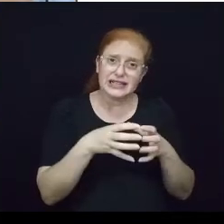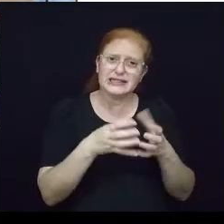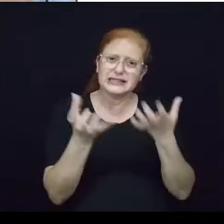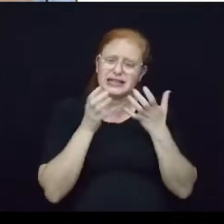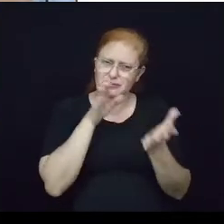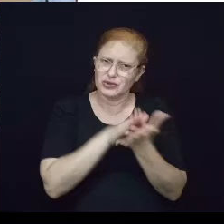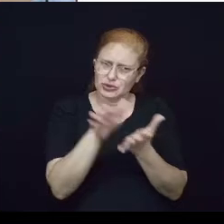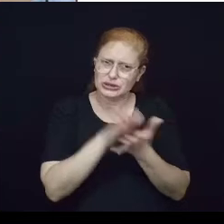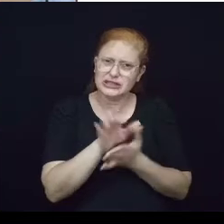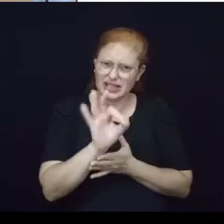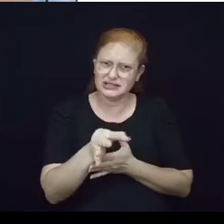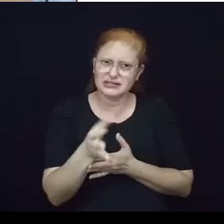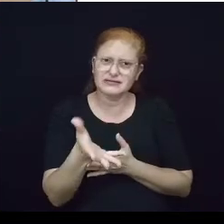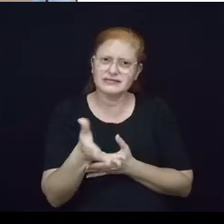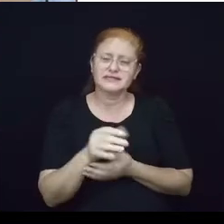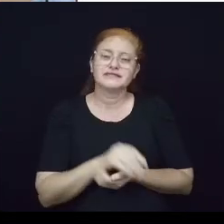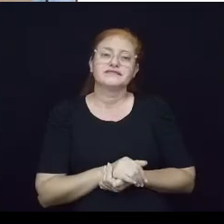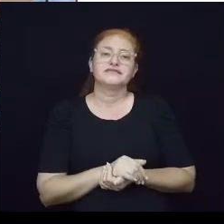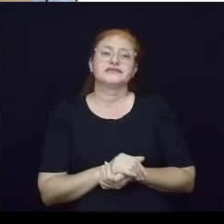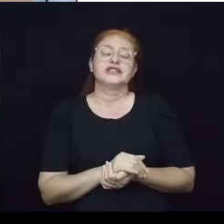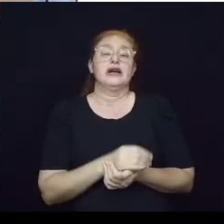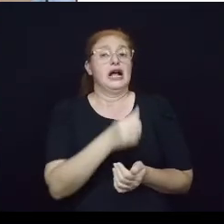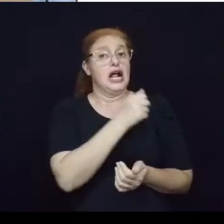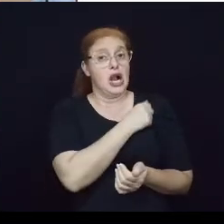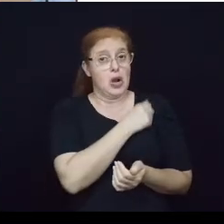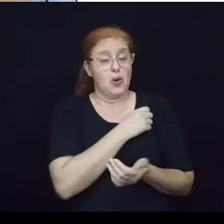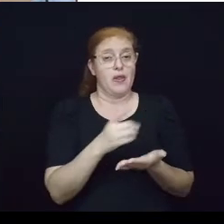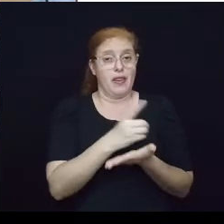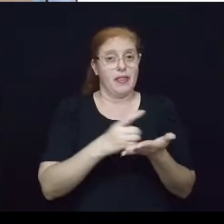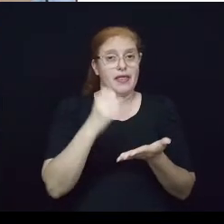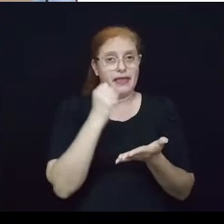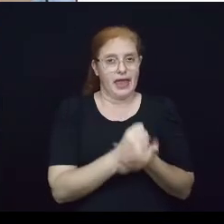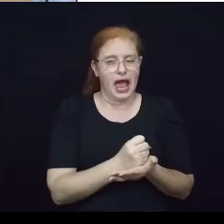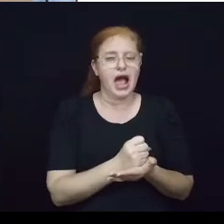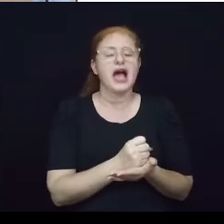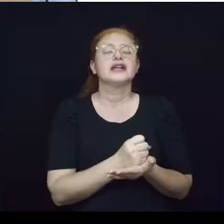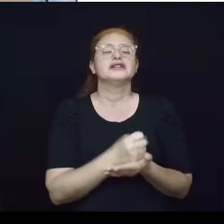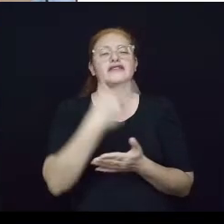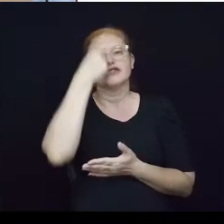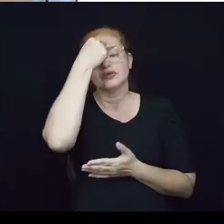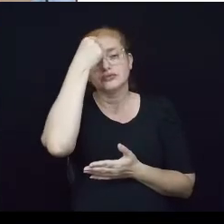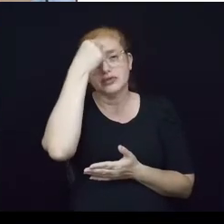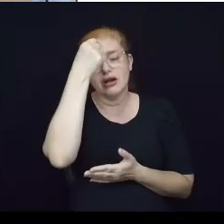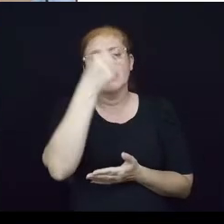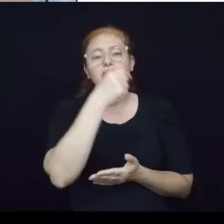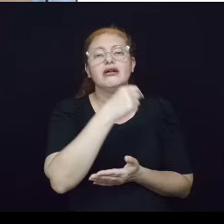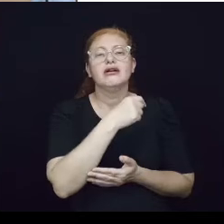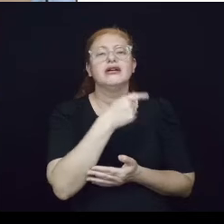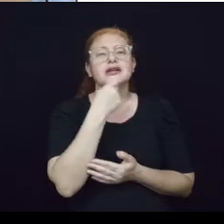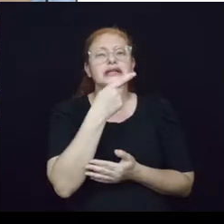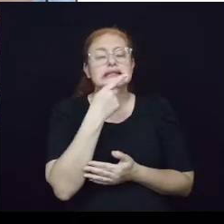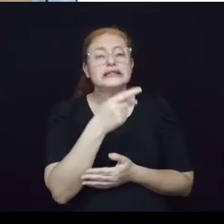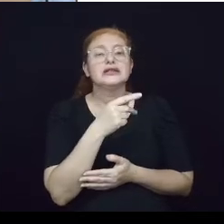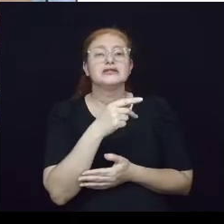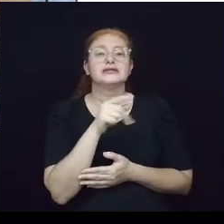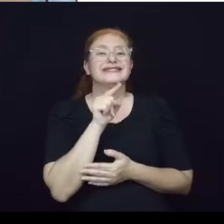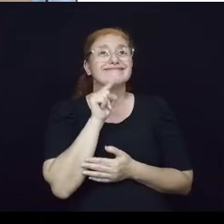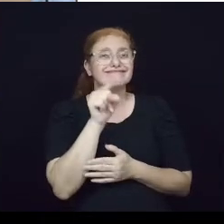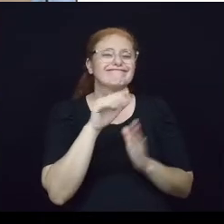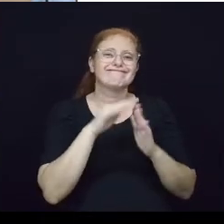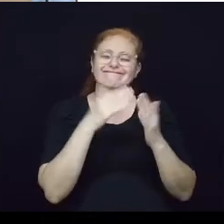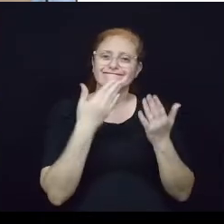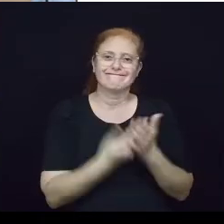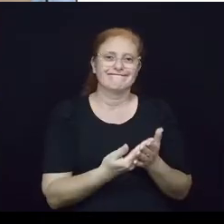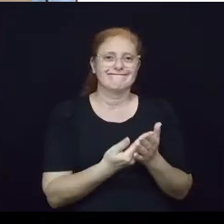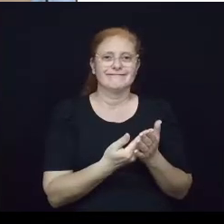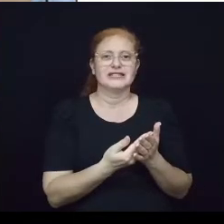isso? Eles eram alunos de design, acho que na Ritter, na Unicinos, e falavam que lá na escola